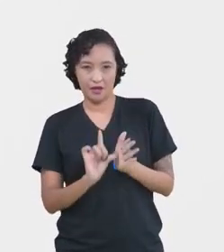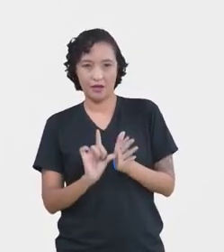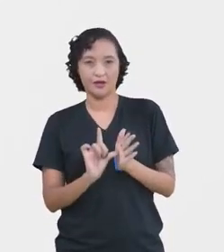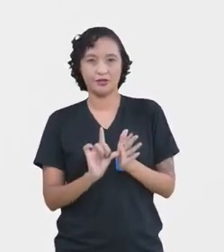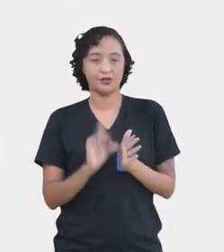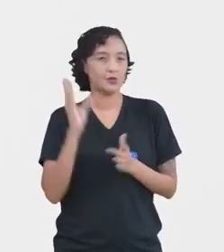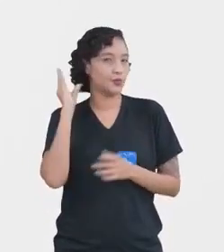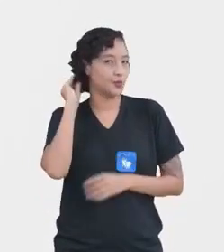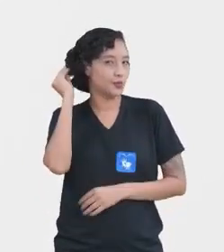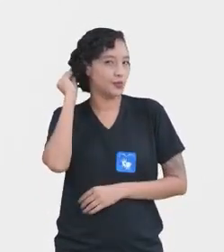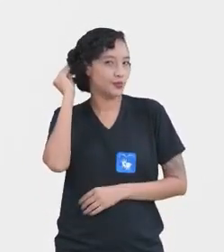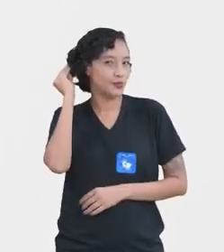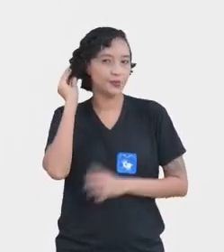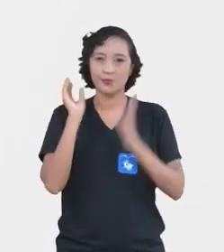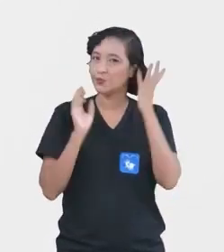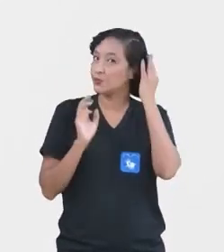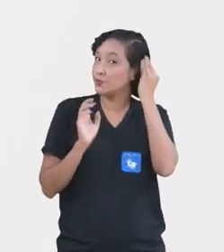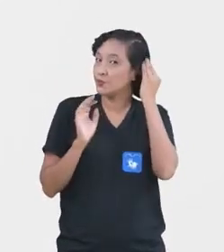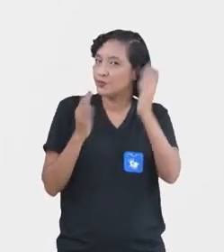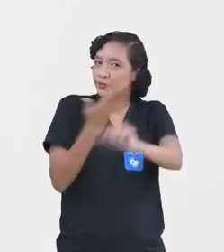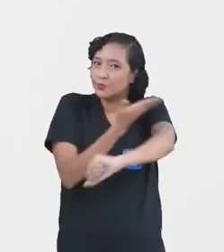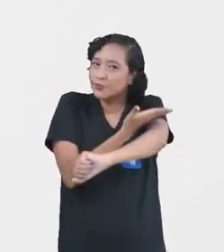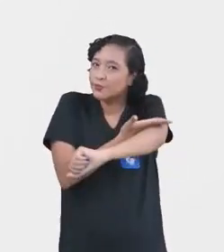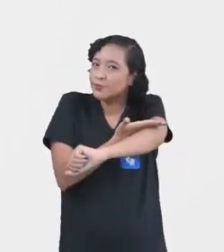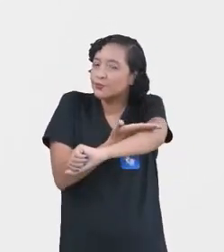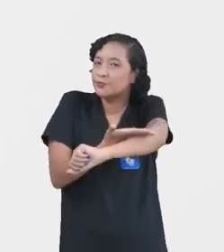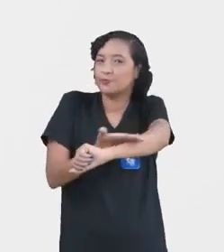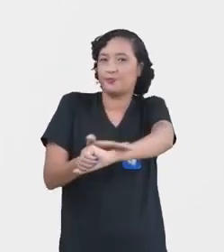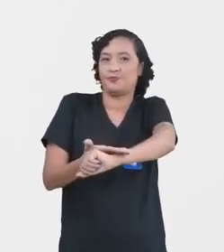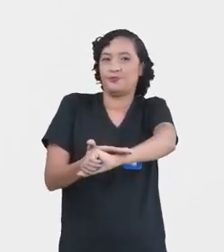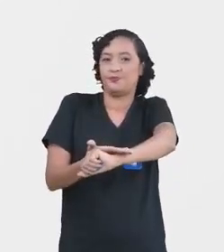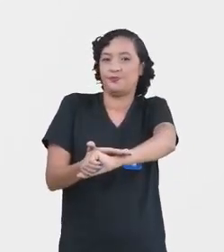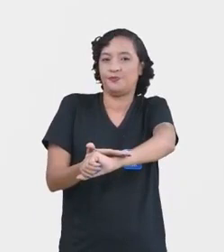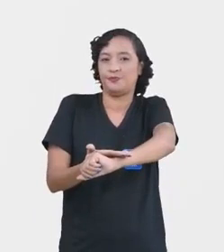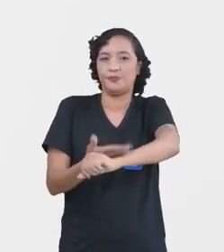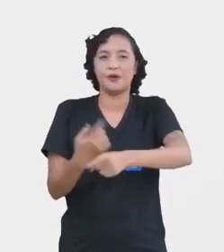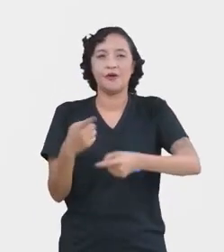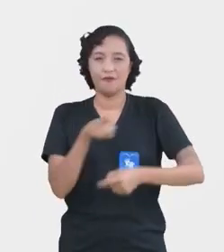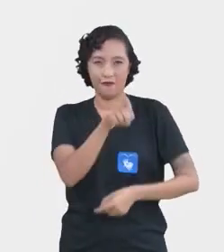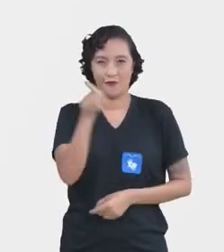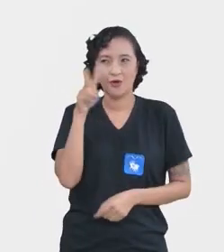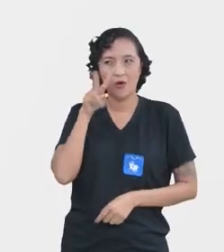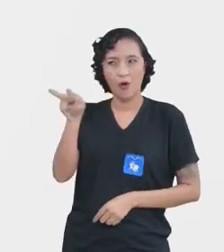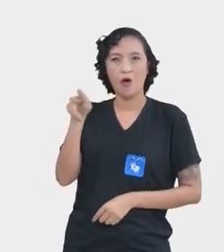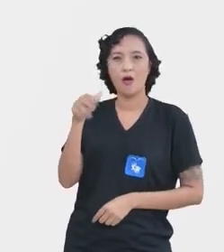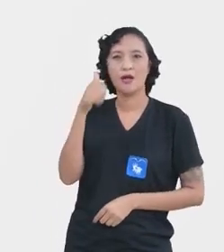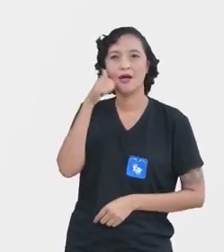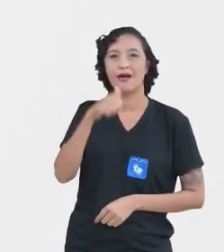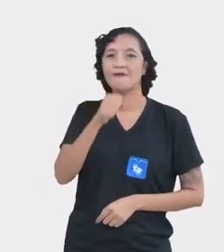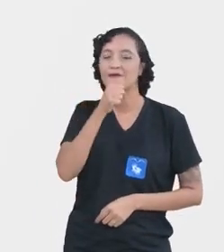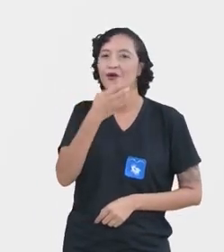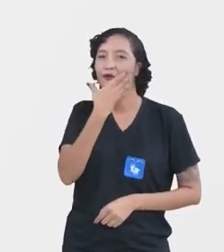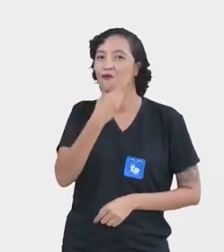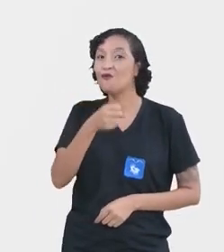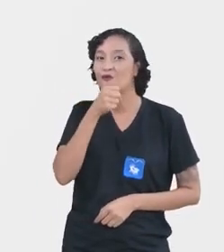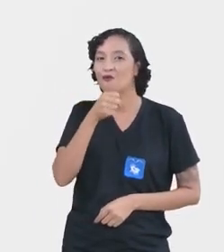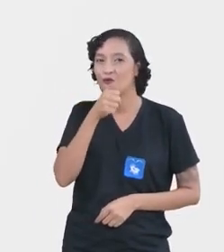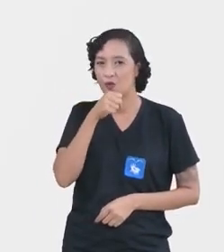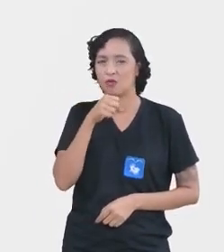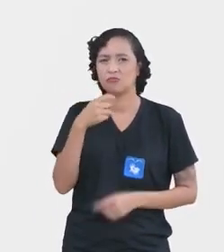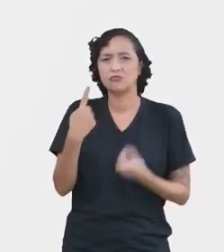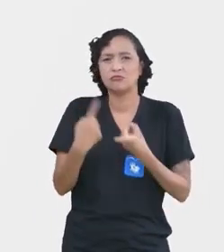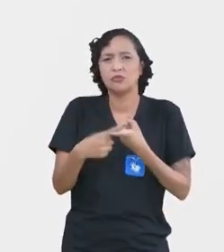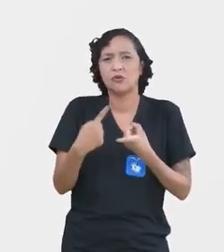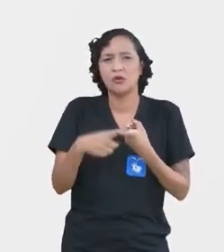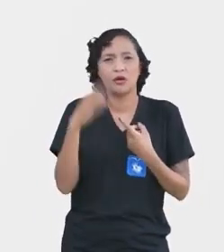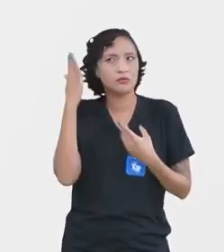eles começam a ficar esbranquiçados. Por que será? Olhem para os avós de vocês. Por que que os cabelos deles